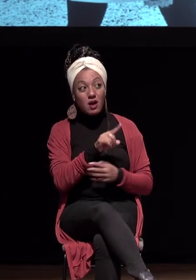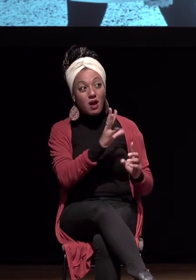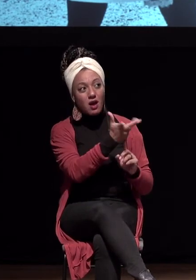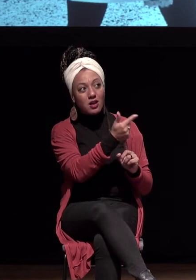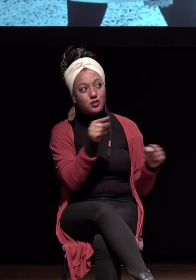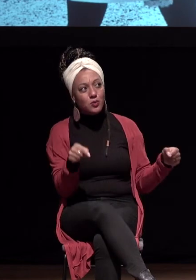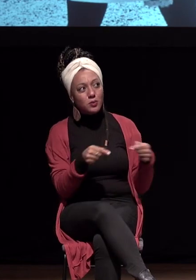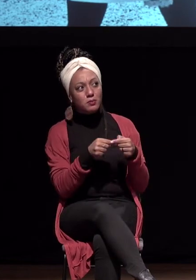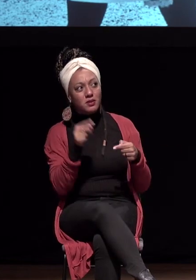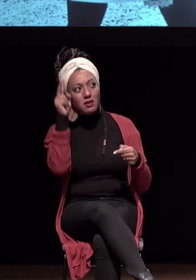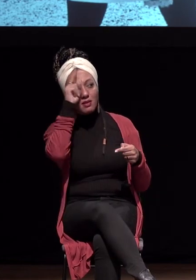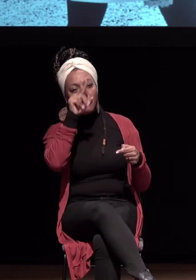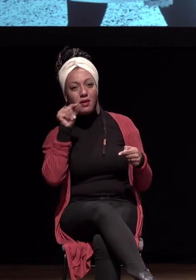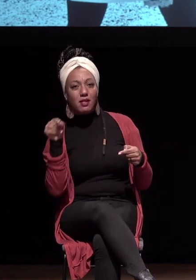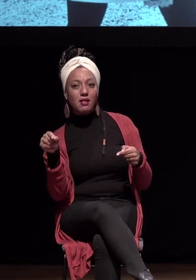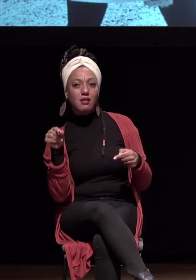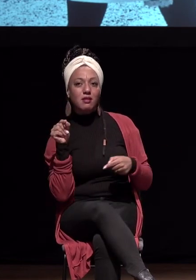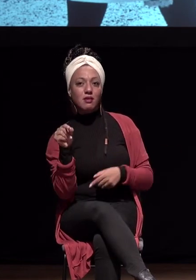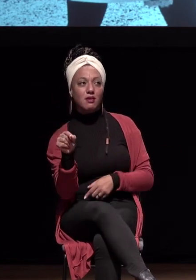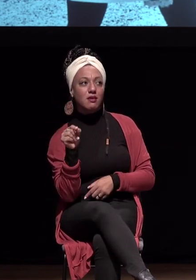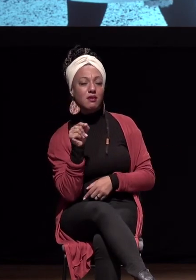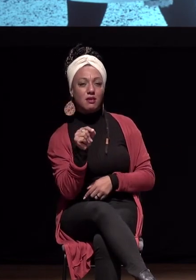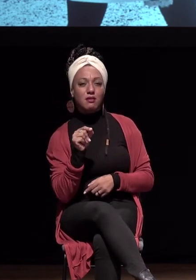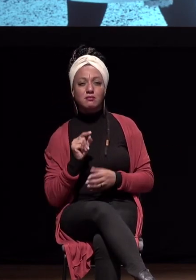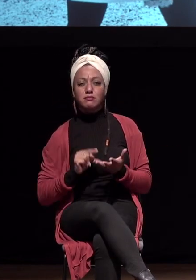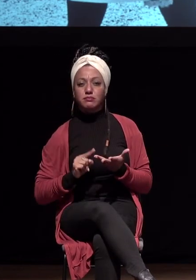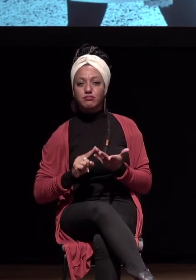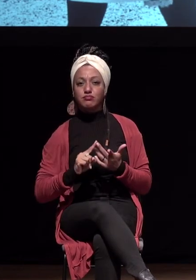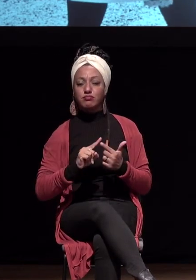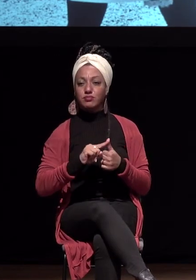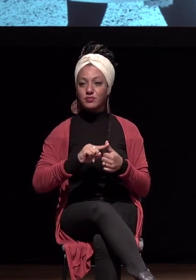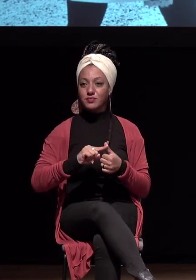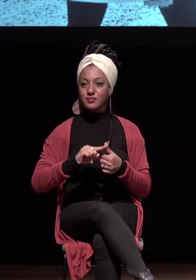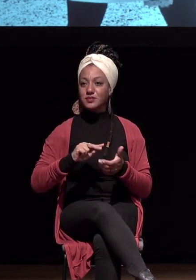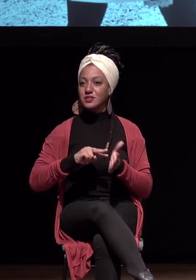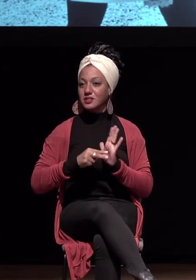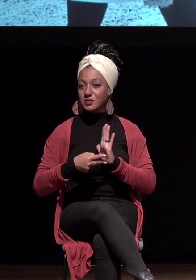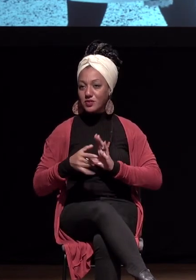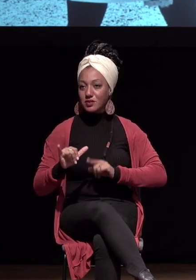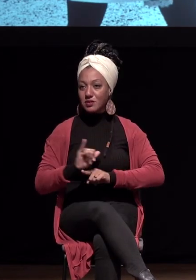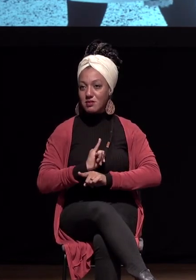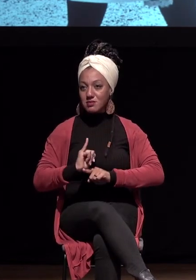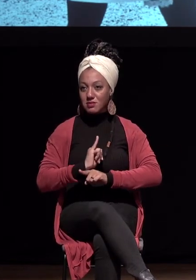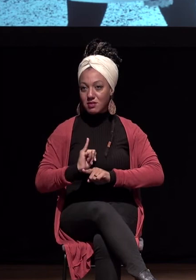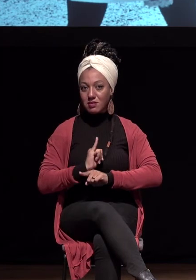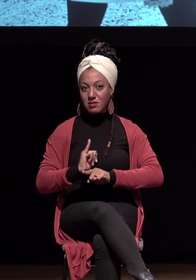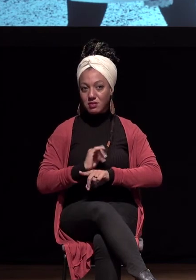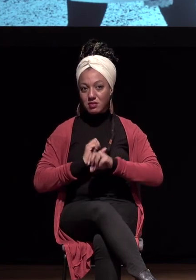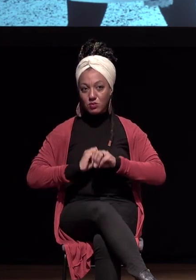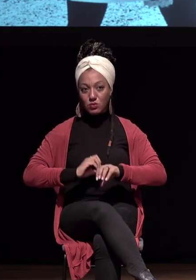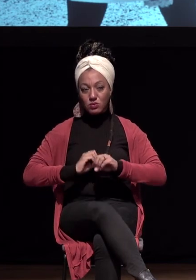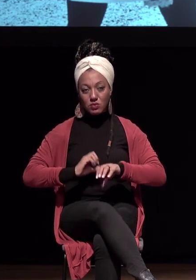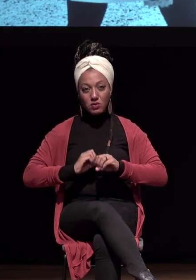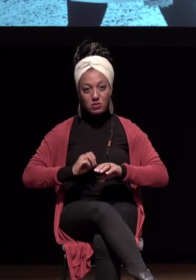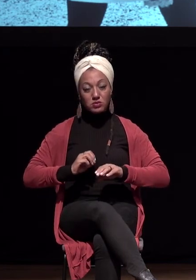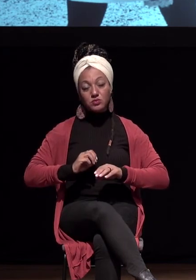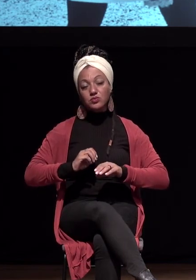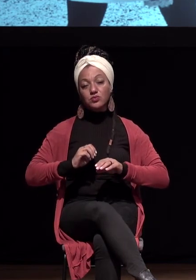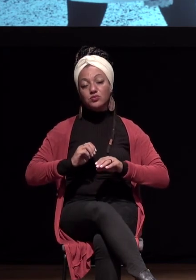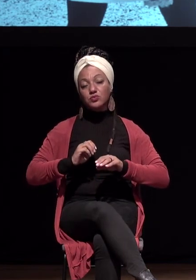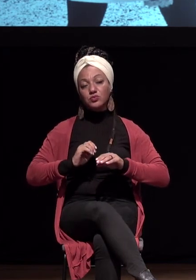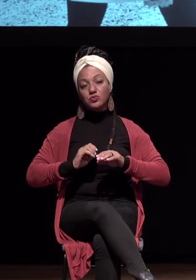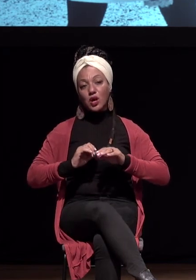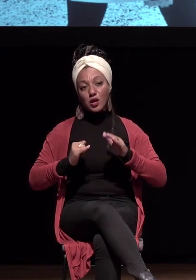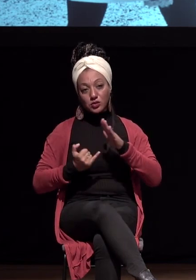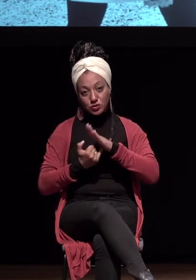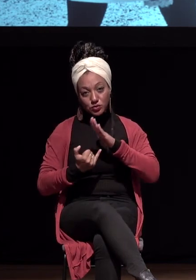E aí, eu acho que, sim, essas instituições se tornam um caminho que é de quem está passando mesmo. E aí